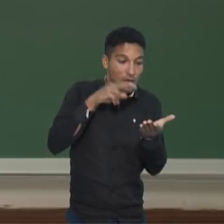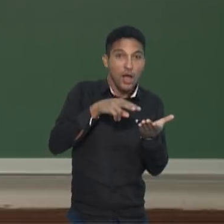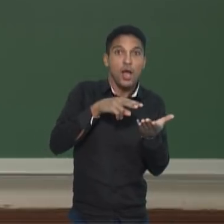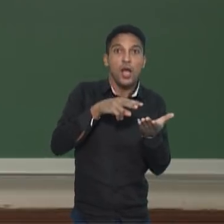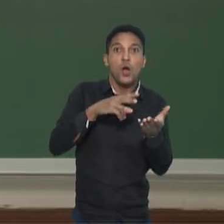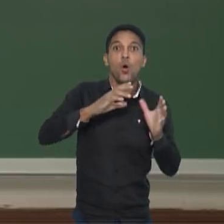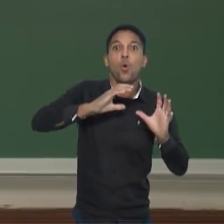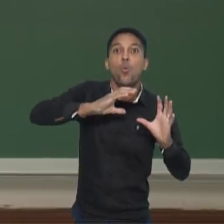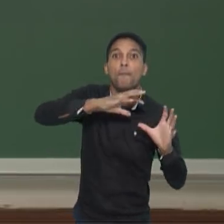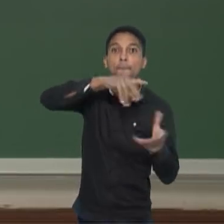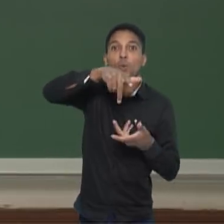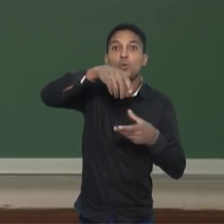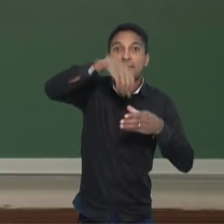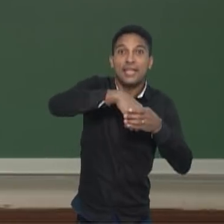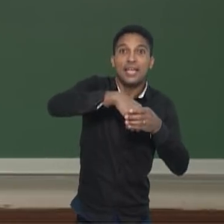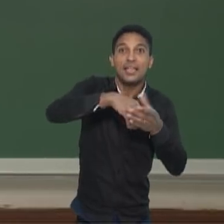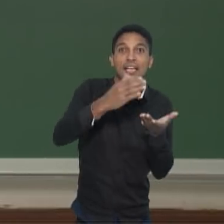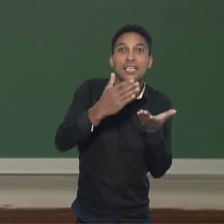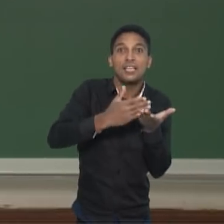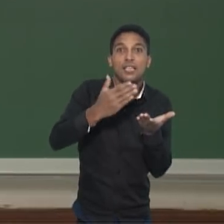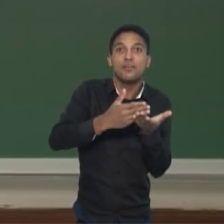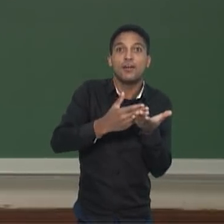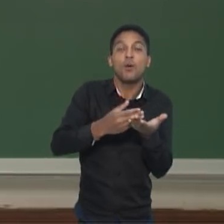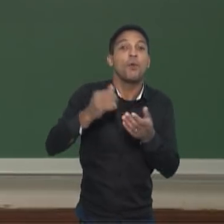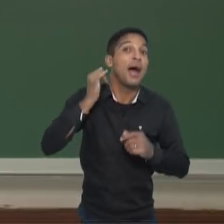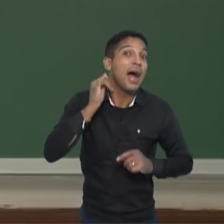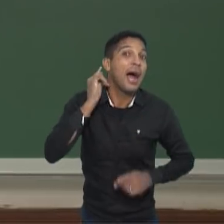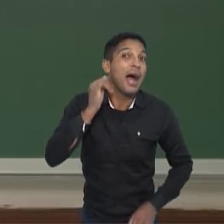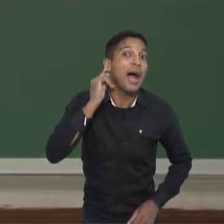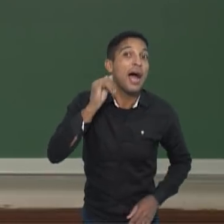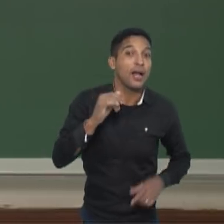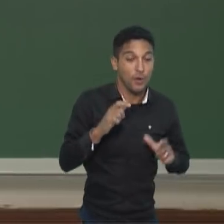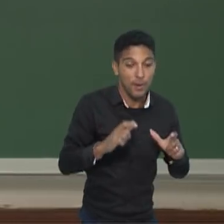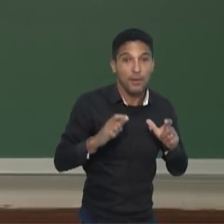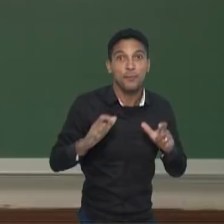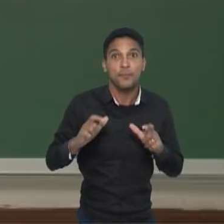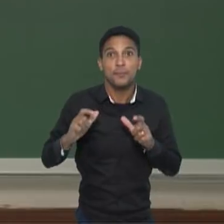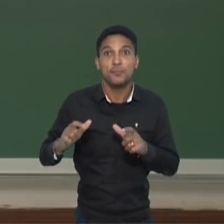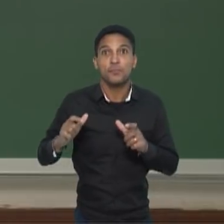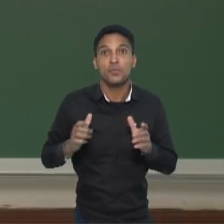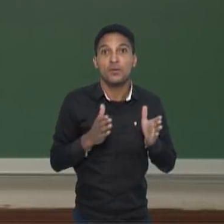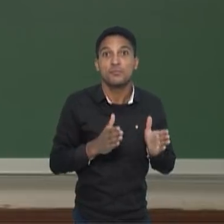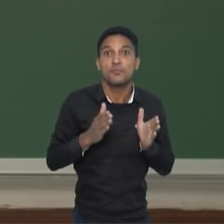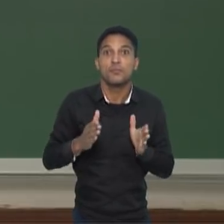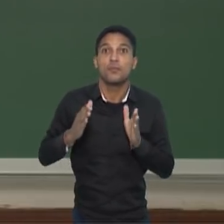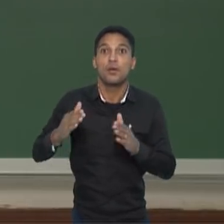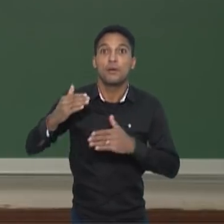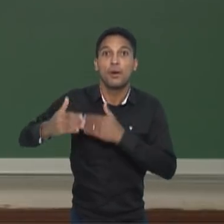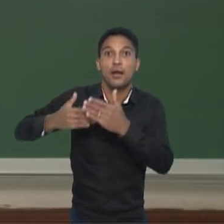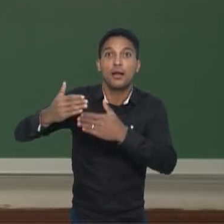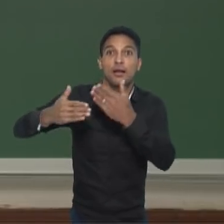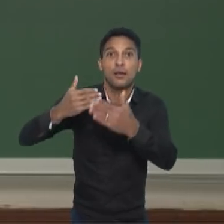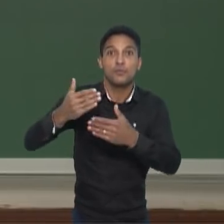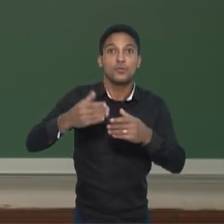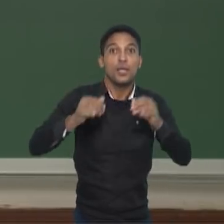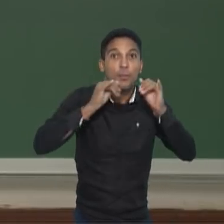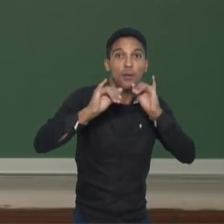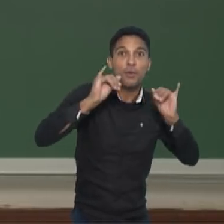sentido naquele ambiente do filme, e mudando de filme tem uma outra interpretação,